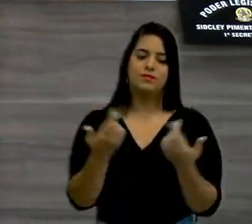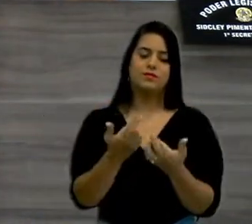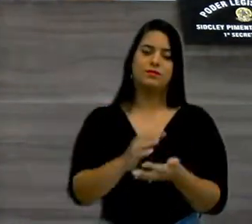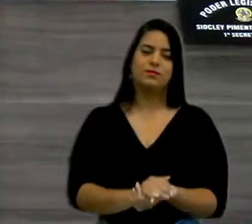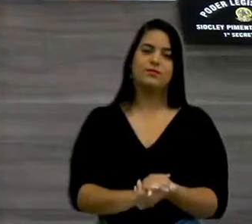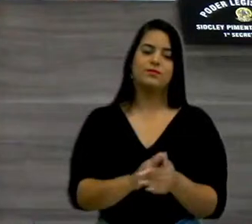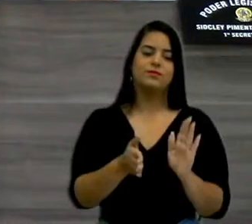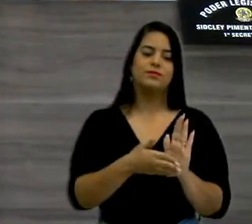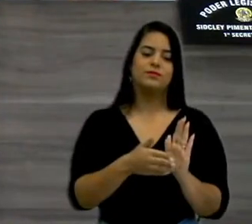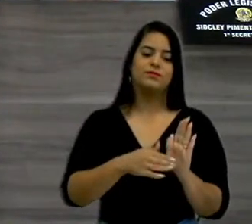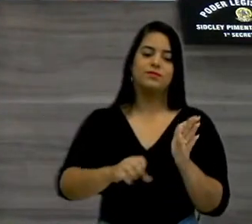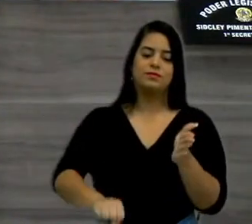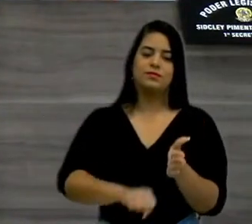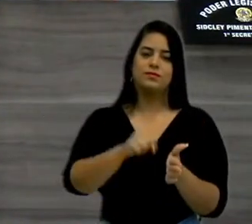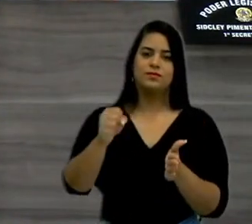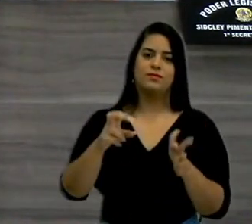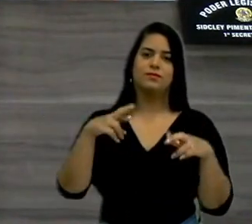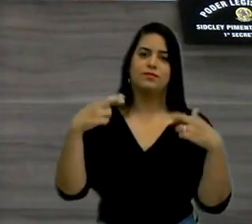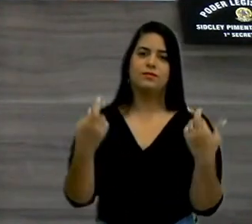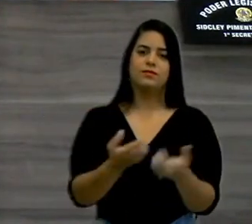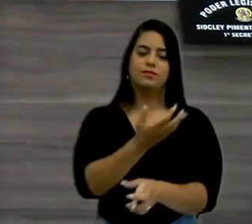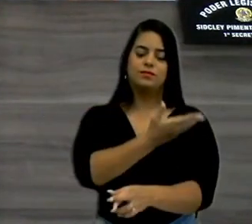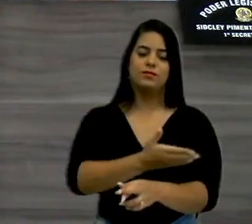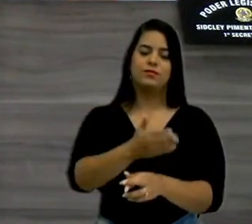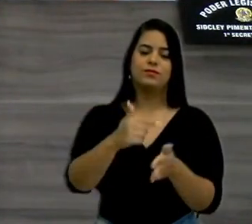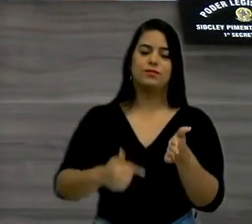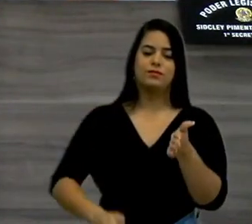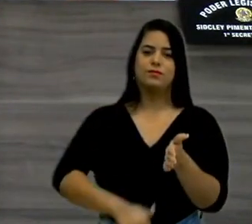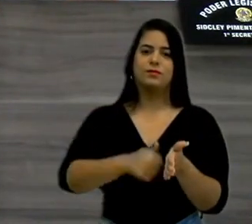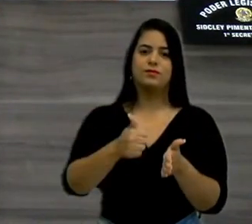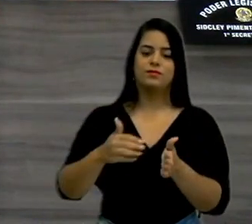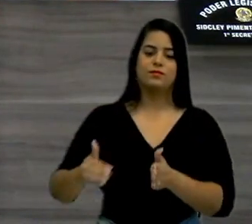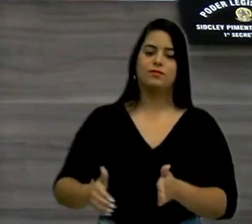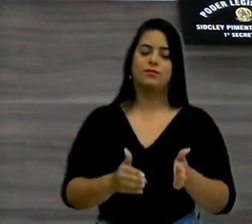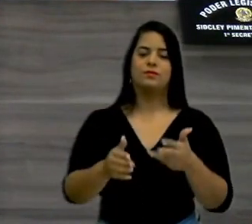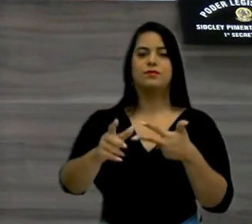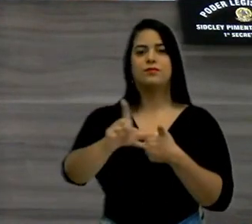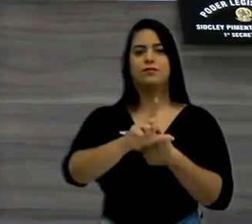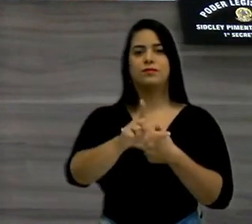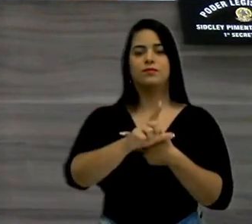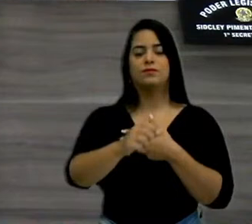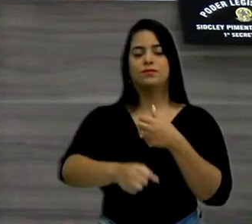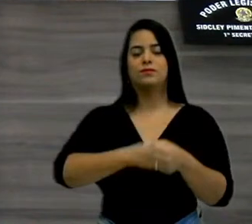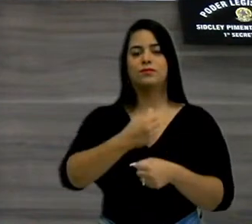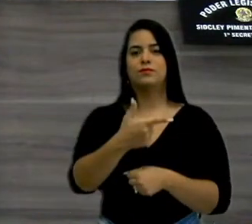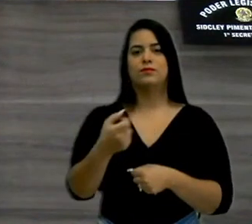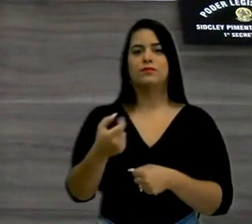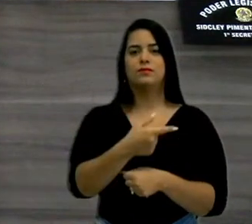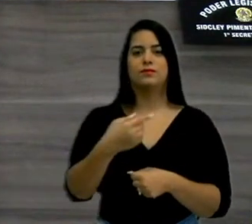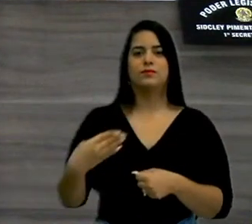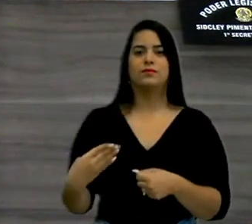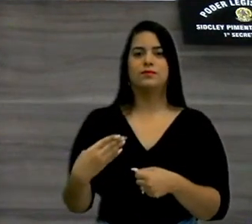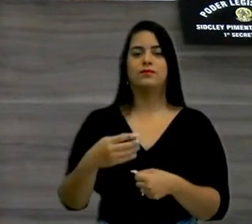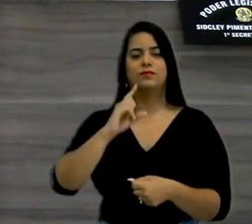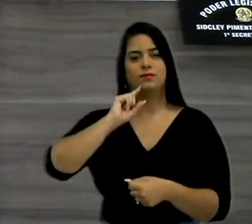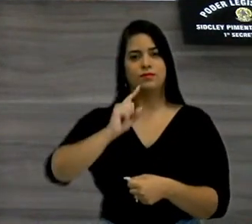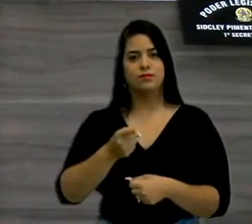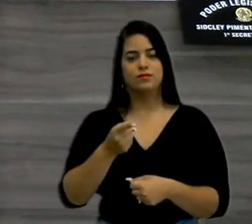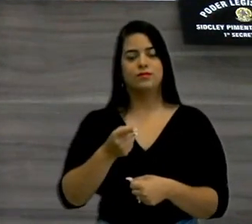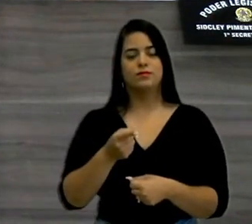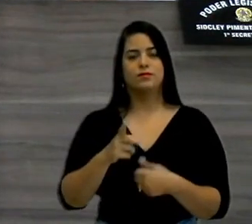Pauta da 8ª sessão ordinária do primeiro período legislativo de 2024. Indicação legislativa número